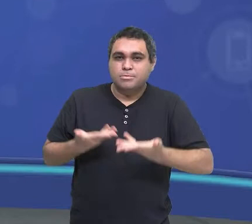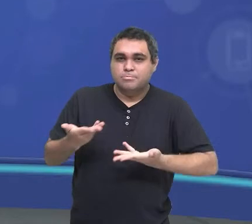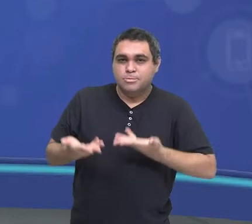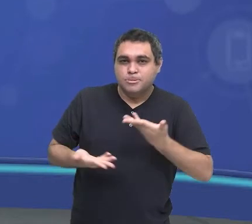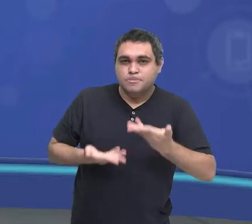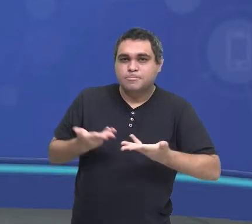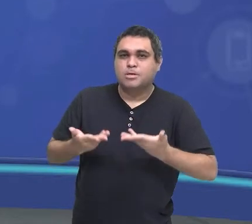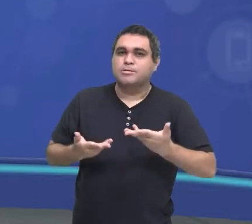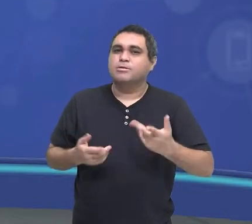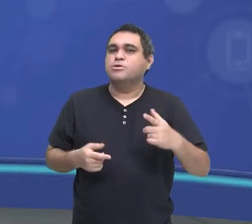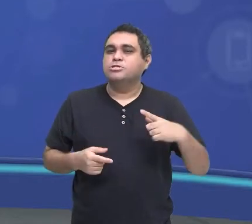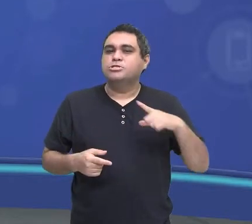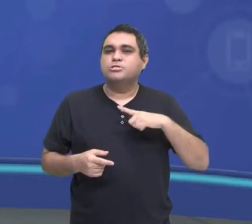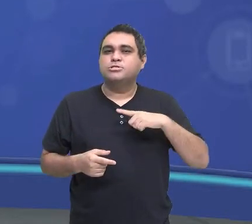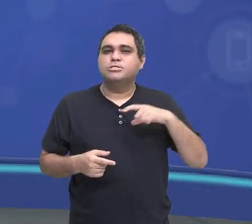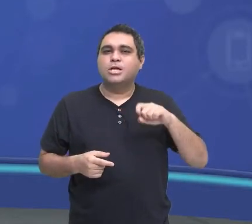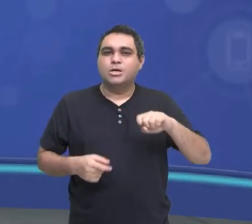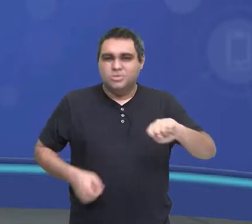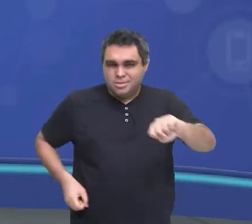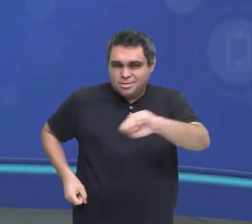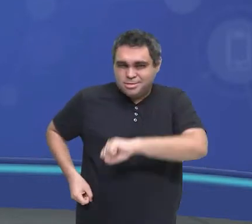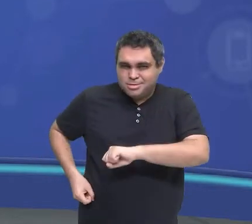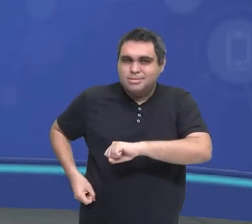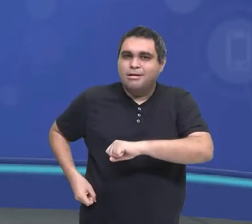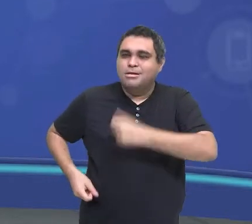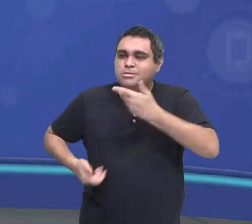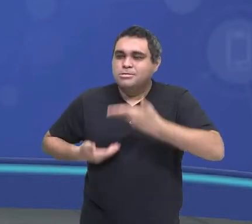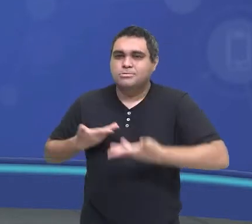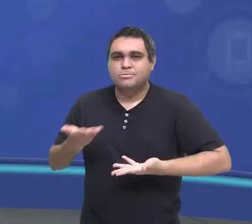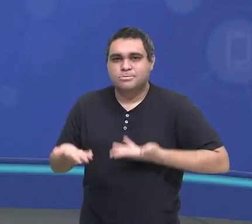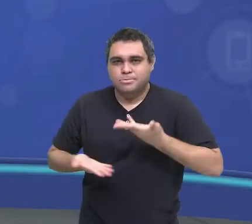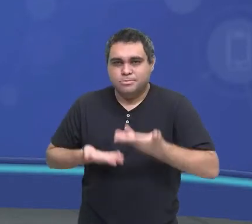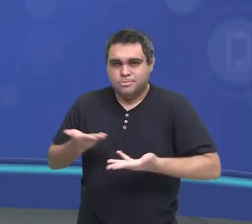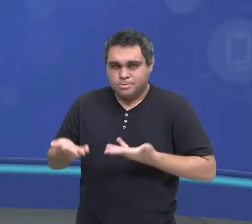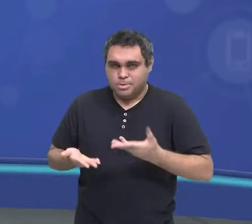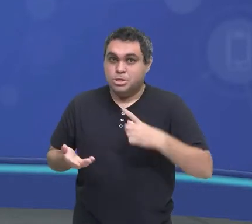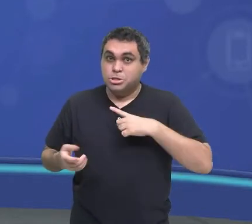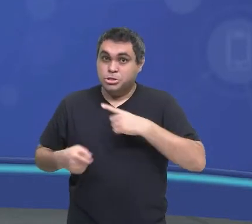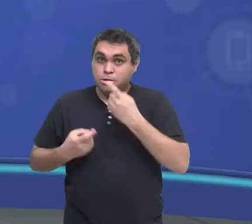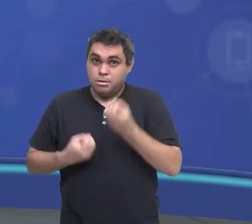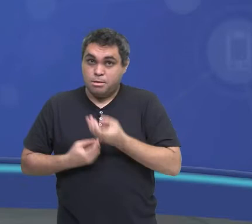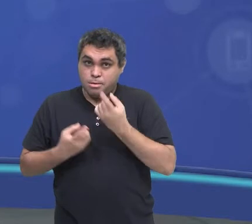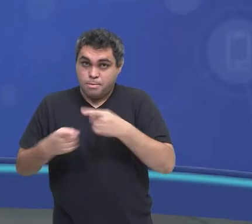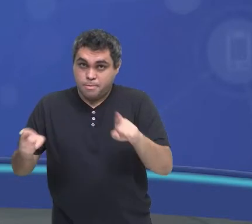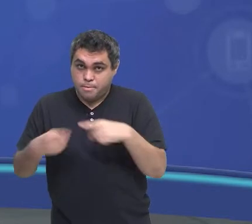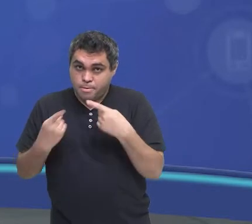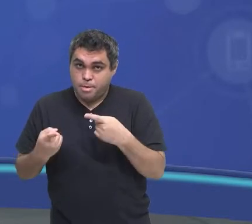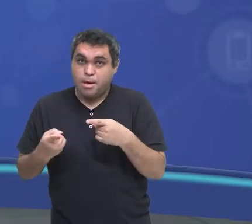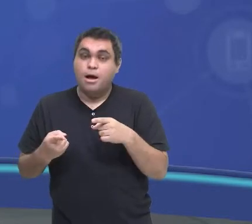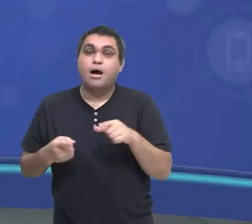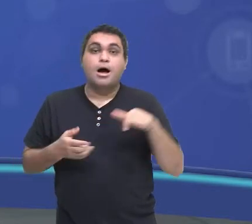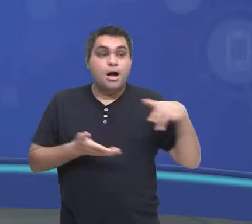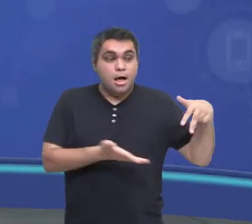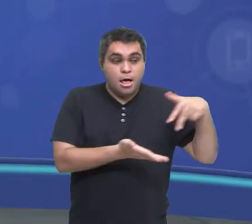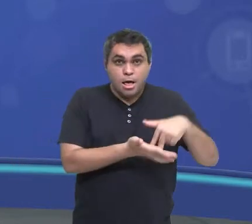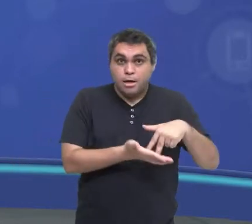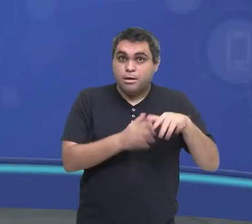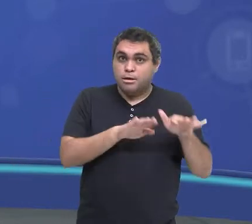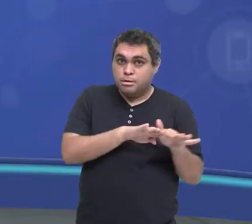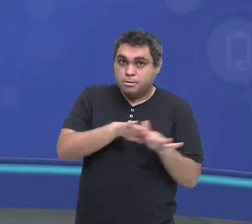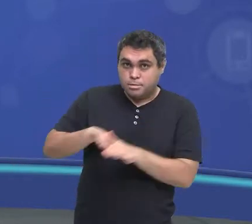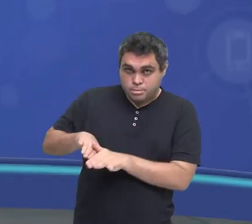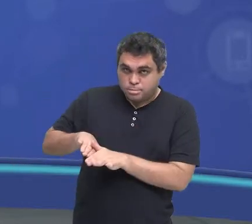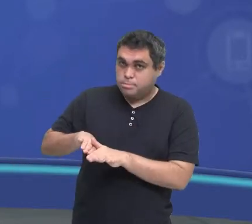Então, que ele indicava ali no trovadorismo. Então, ele vai abandonar o amor cortês, mas vai trazer